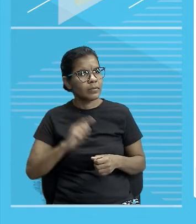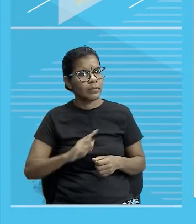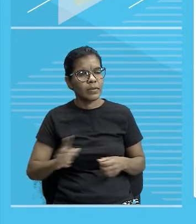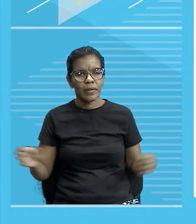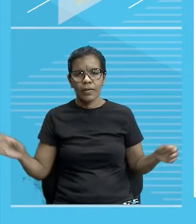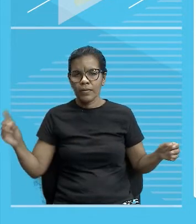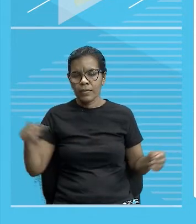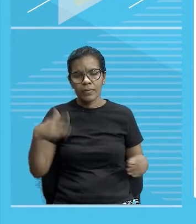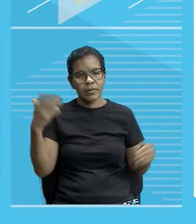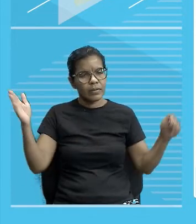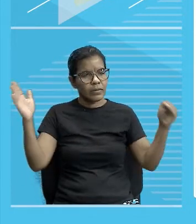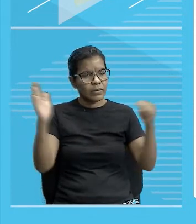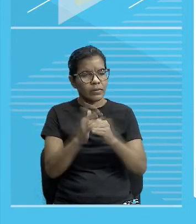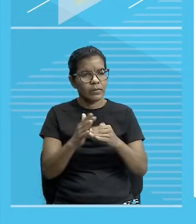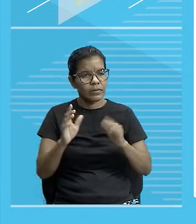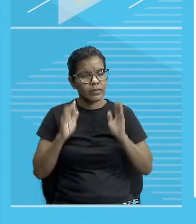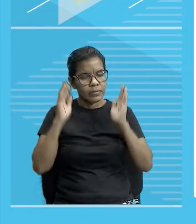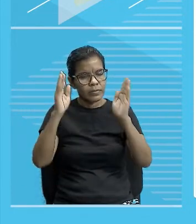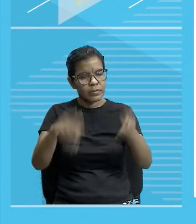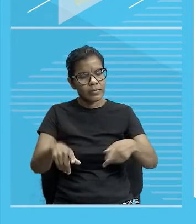os objetivos